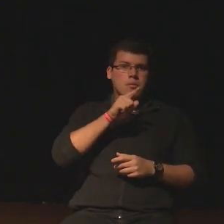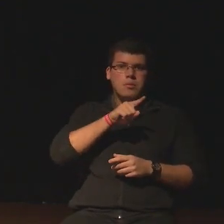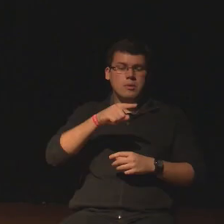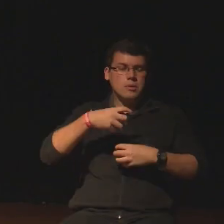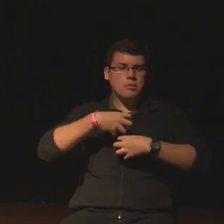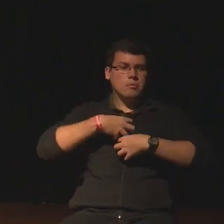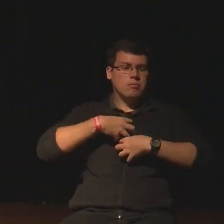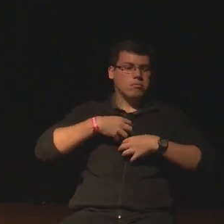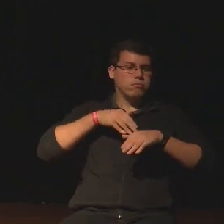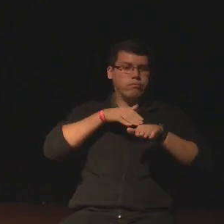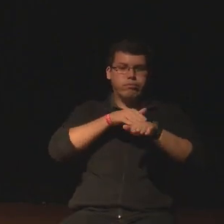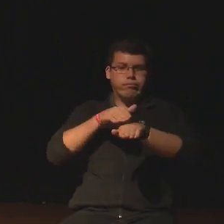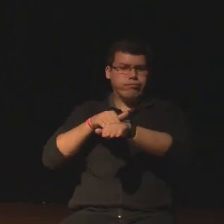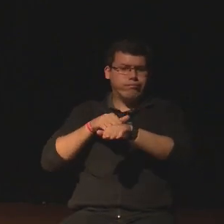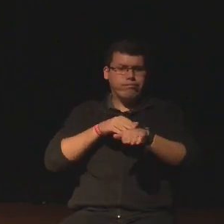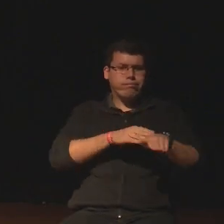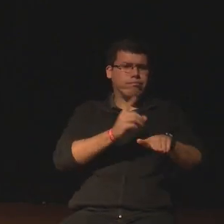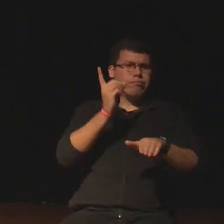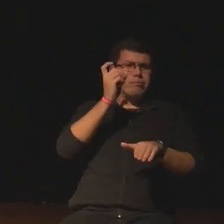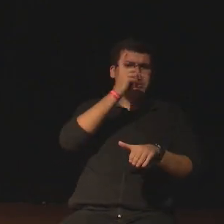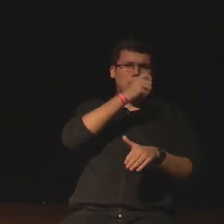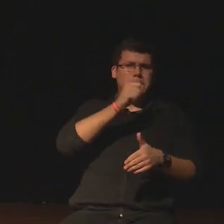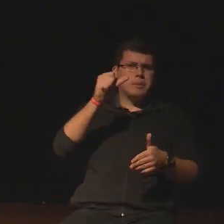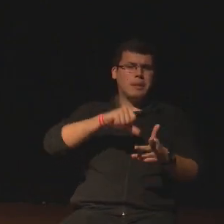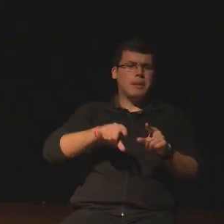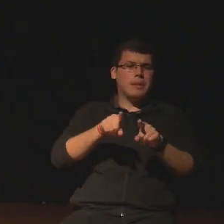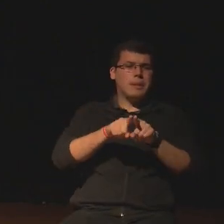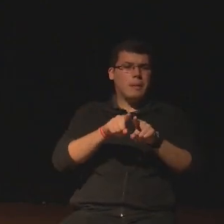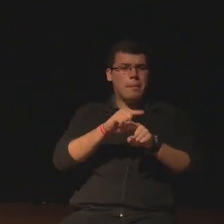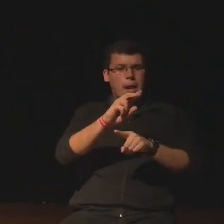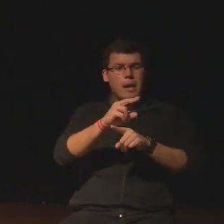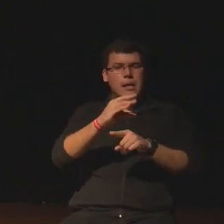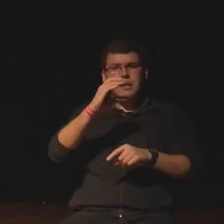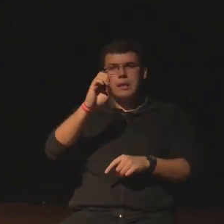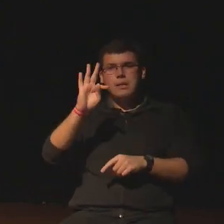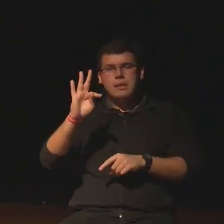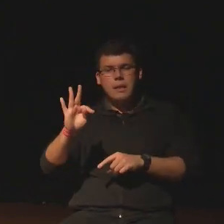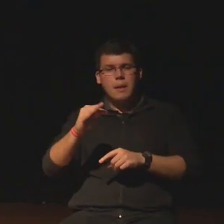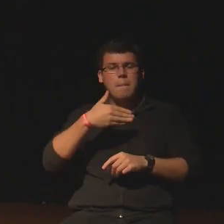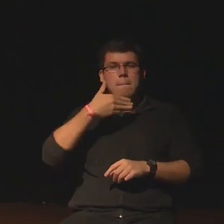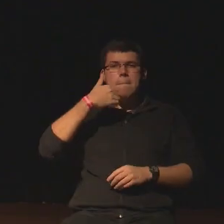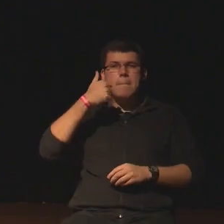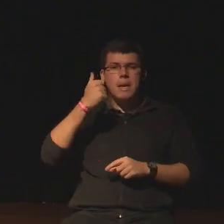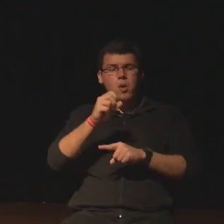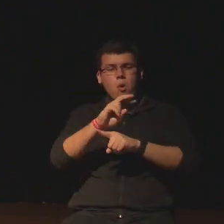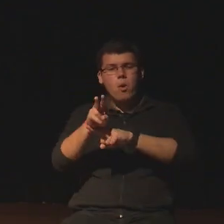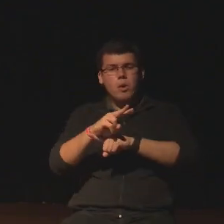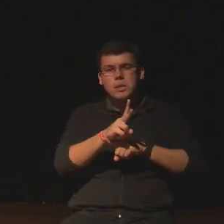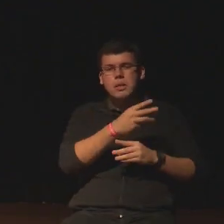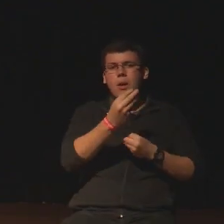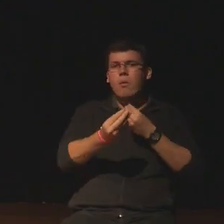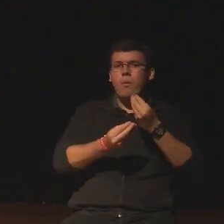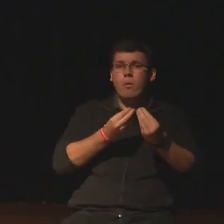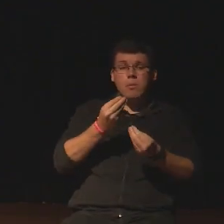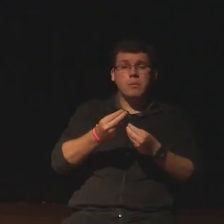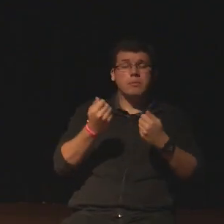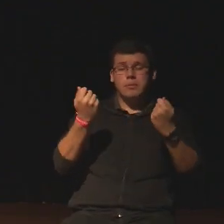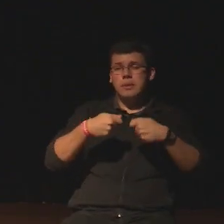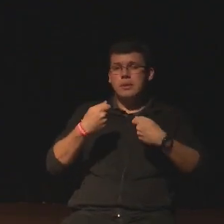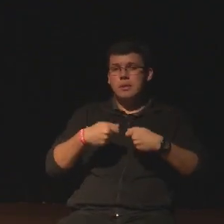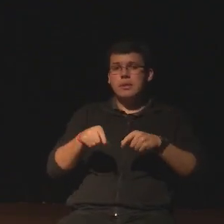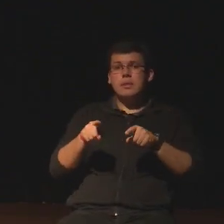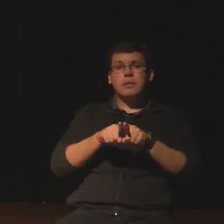geral, e como a gente pode melhorar a fiscalização pela CET e a garantia de vocês terem